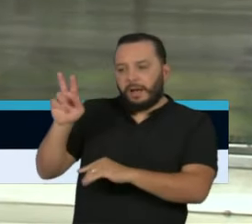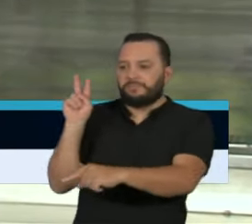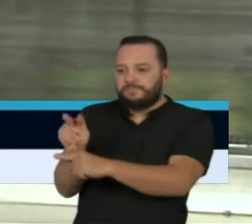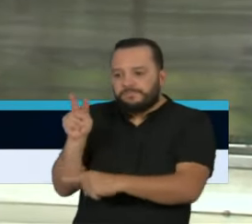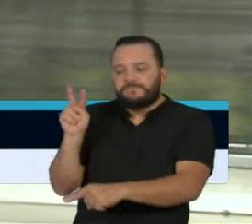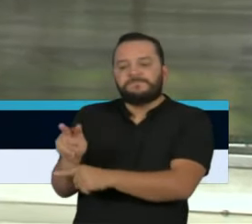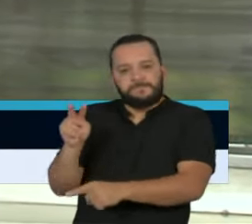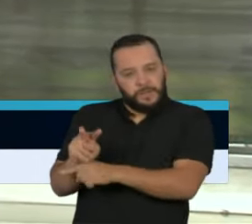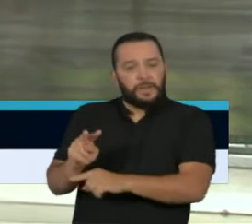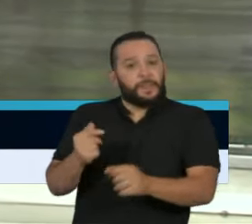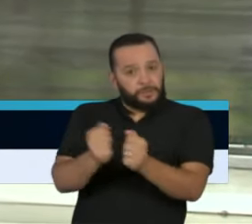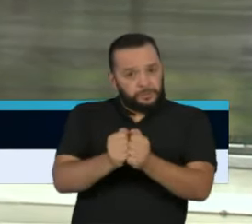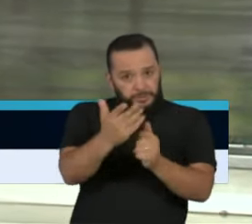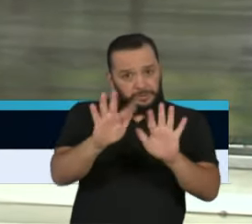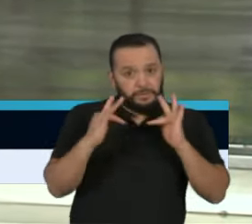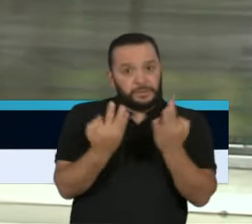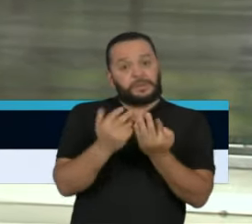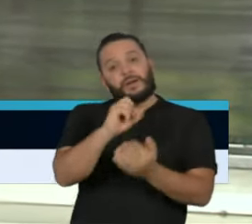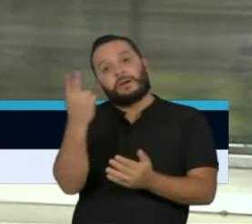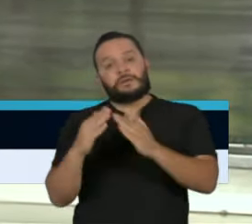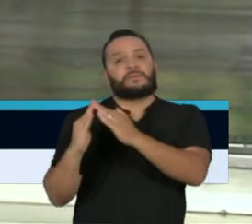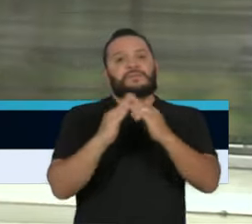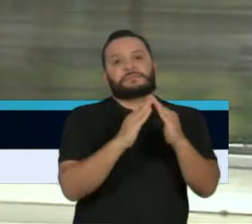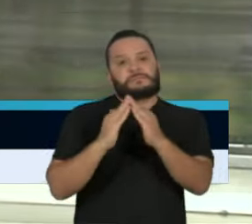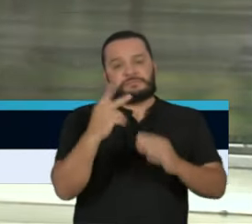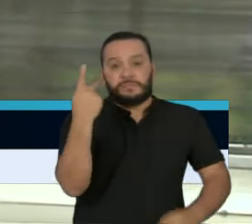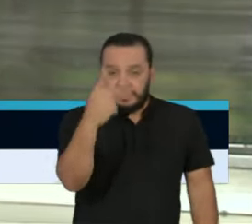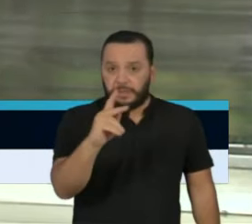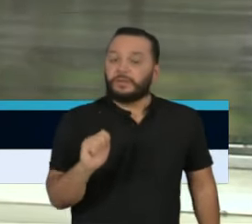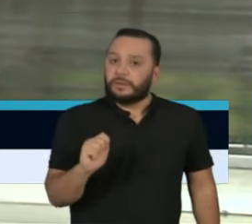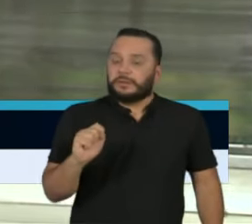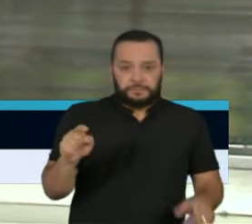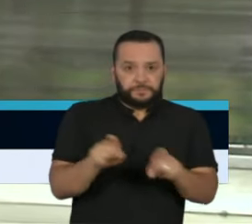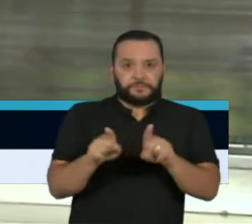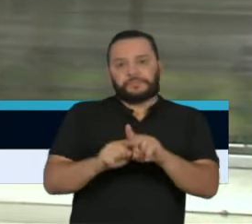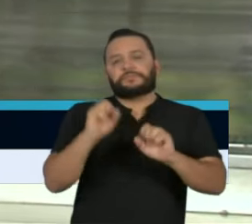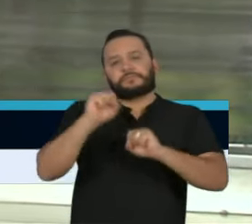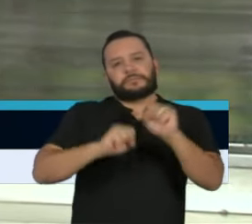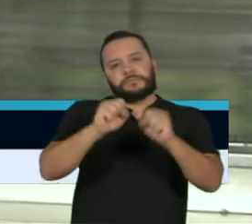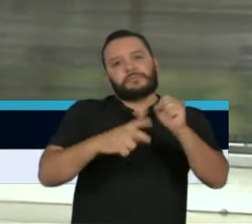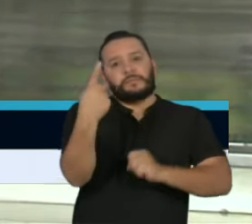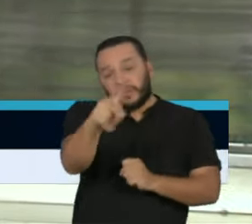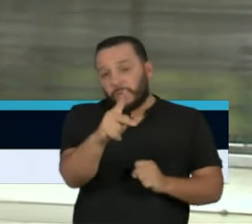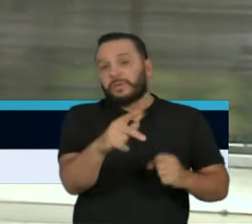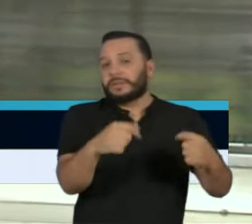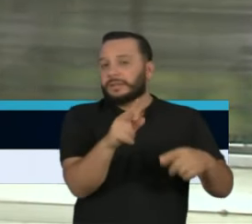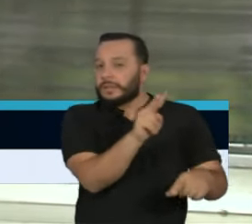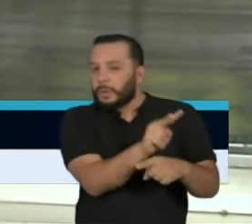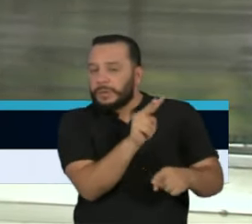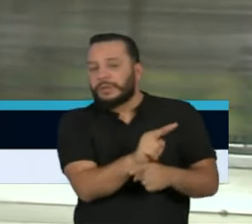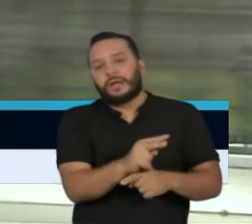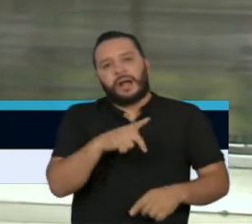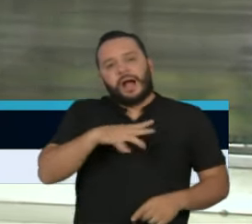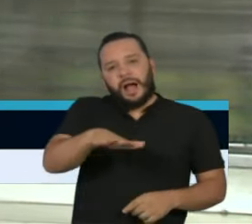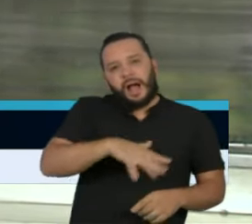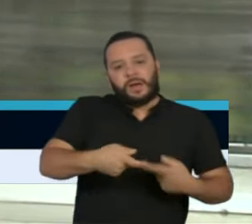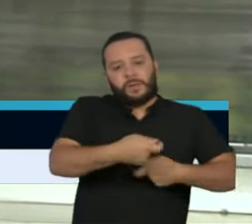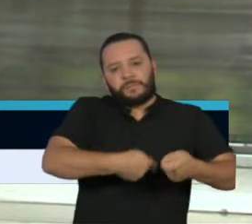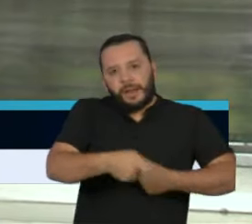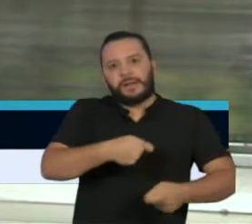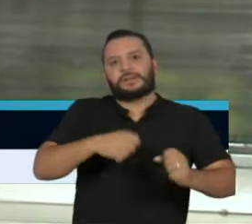ou no seu convívio de vizinhança ou no seu convívio corporativo da empresa, da indústria, do comércio, do setor de serviços, onde